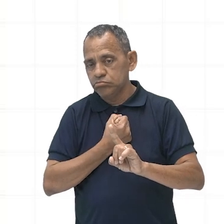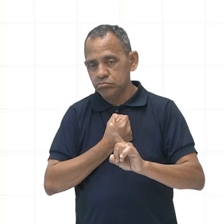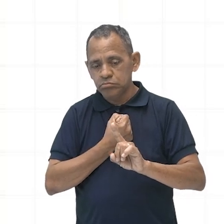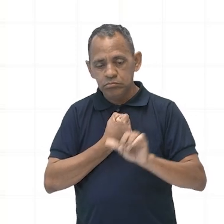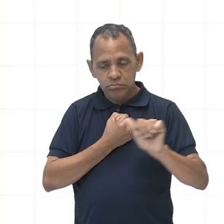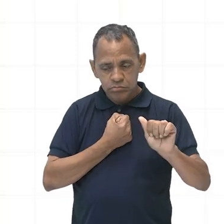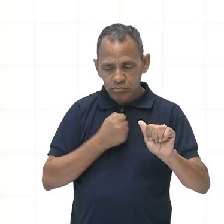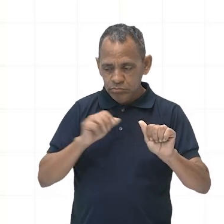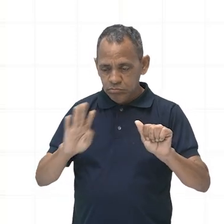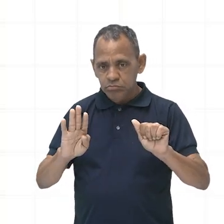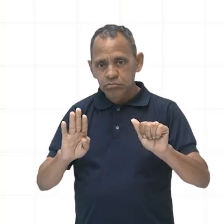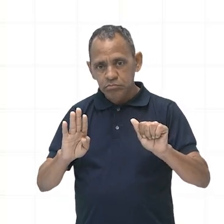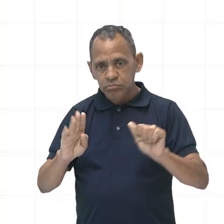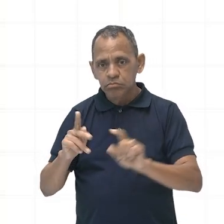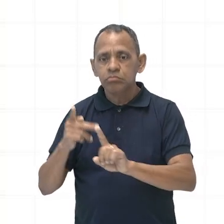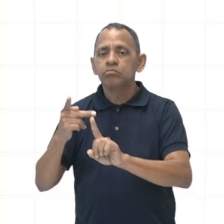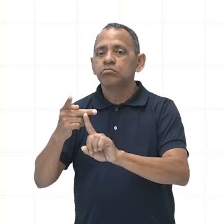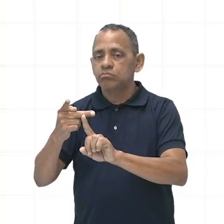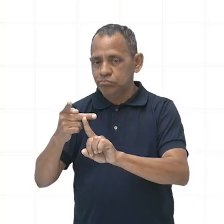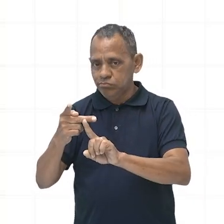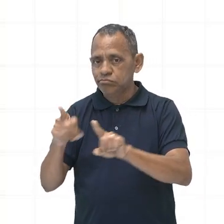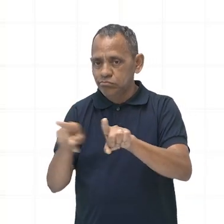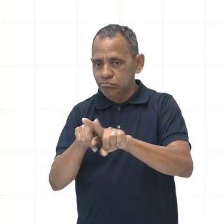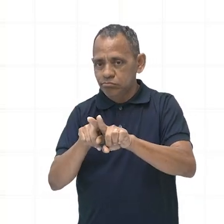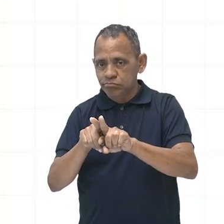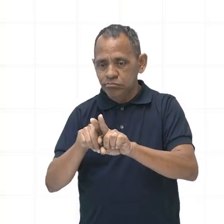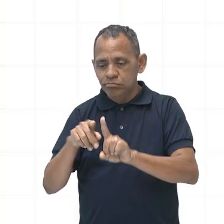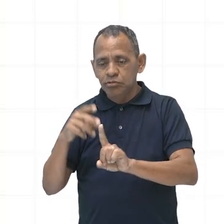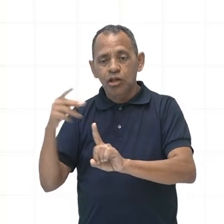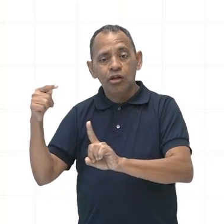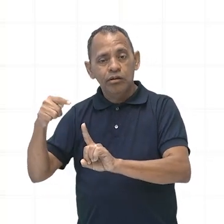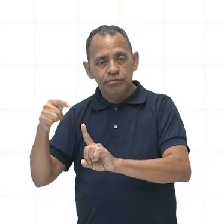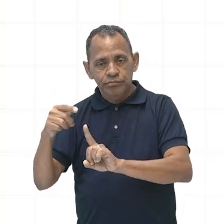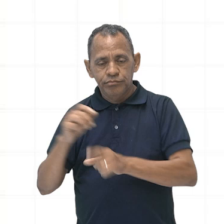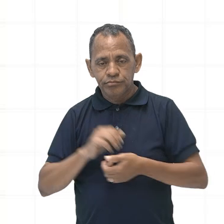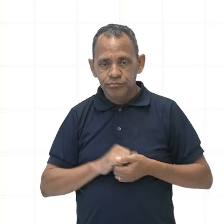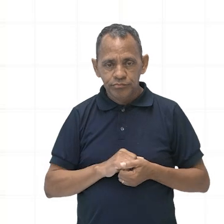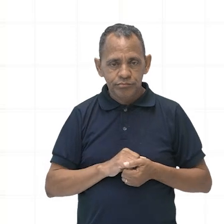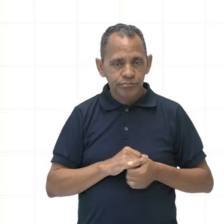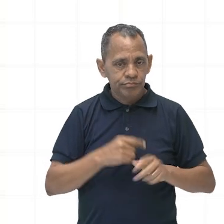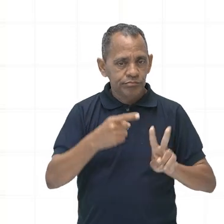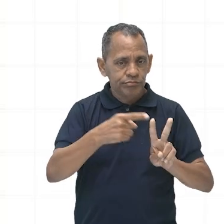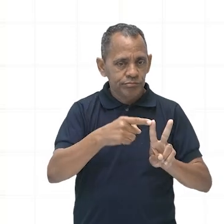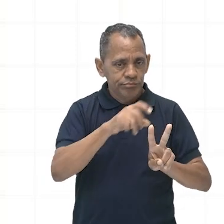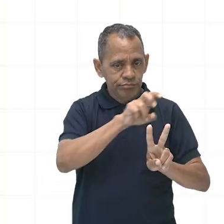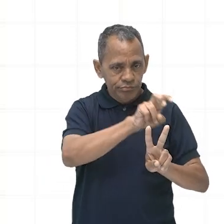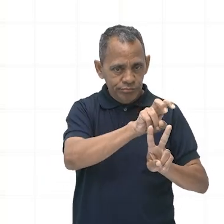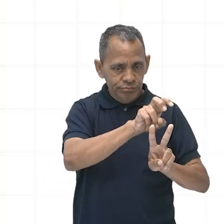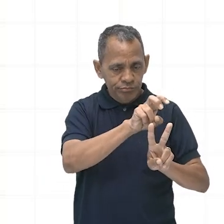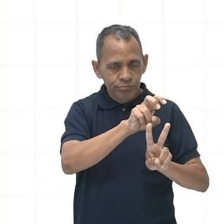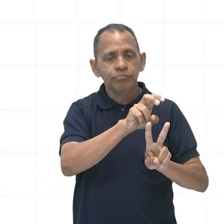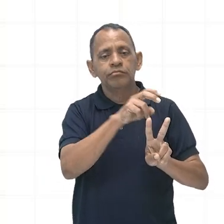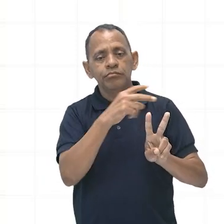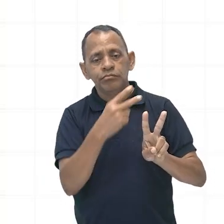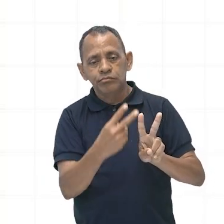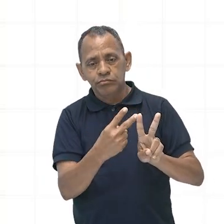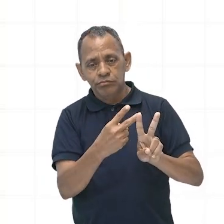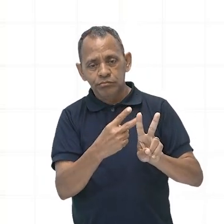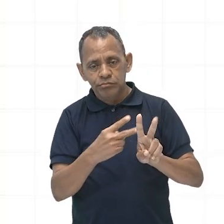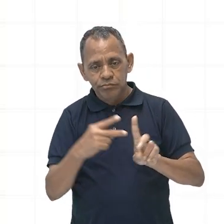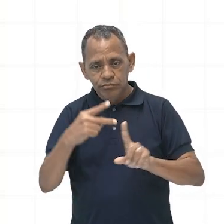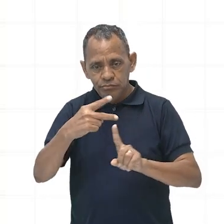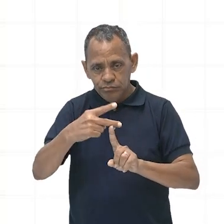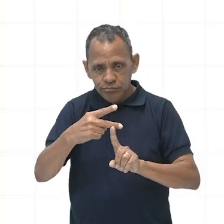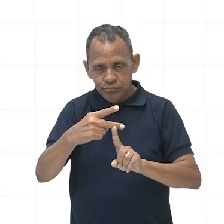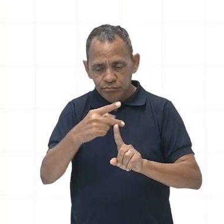ter o seguinte. Isso aqui é a mesma coisa que a raiz de 5 de 2 ao quadrado vezes